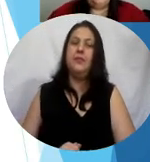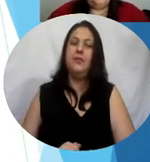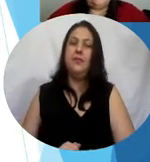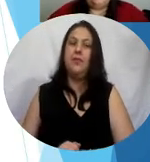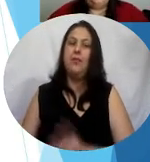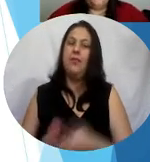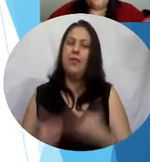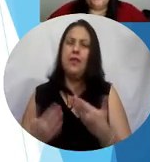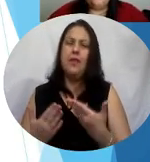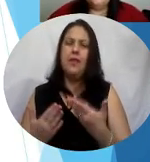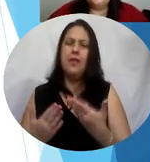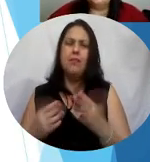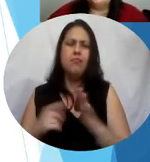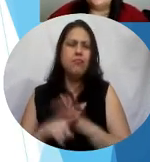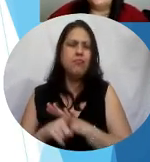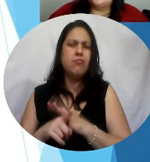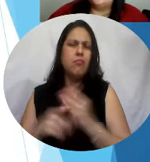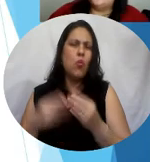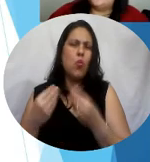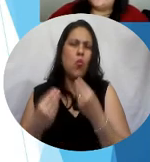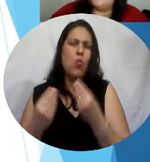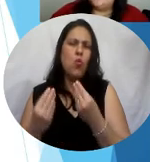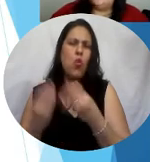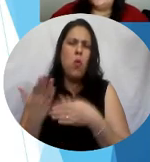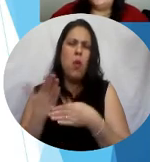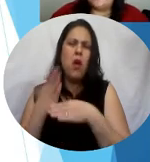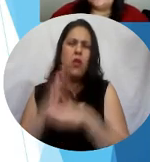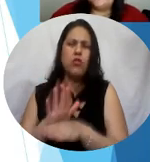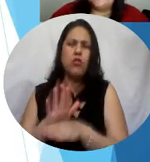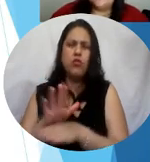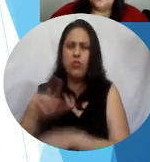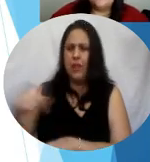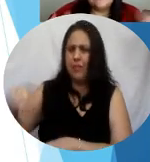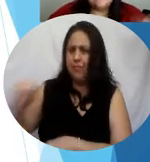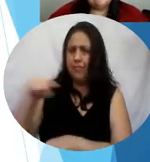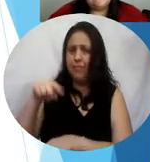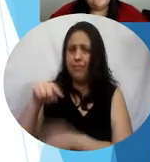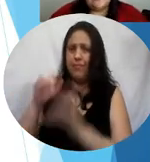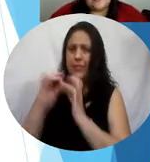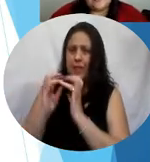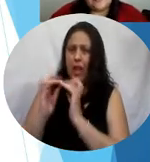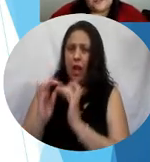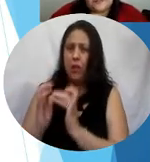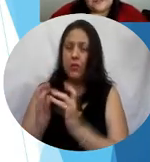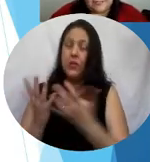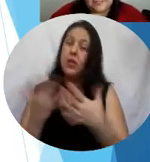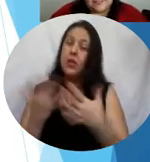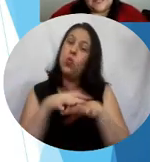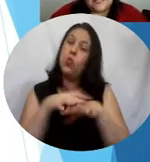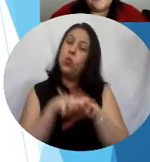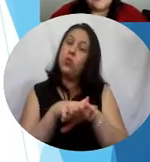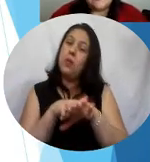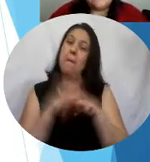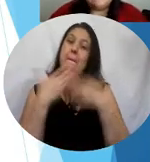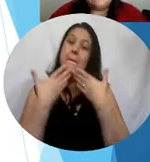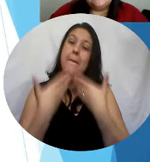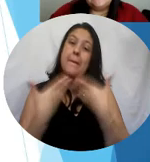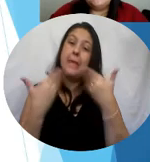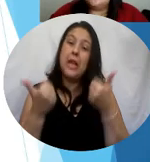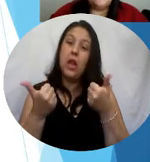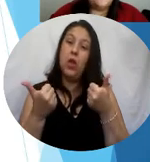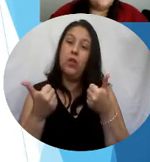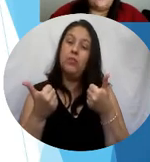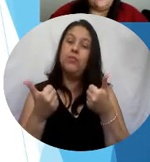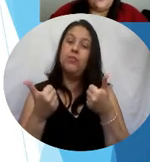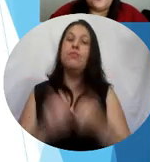E por fim, como nós podemos melhorar a inclusão dessas pessoas dentro das nossas comunidades, né?